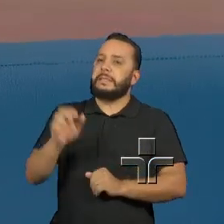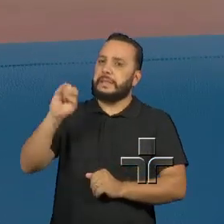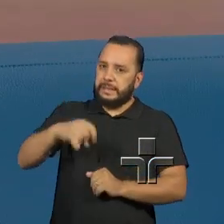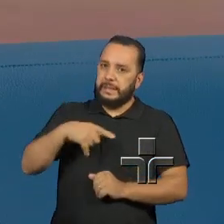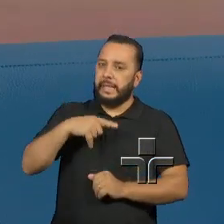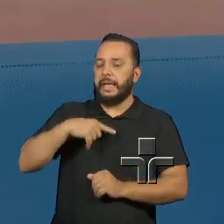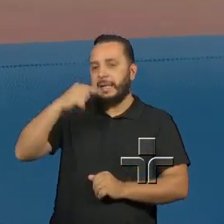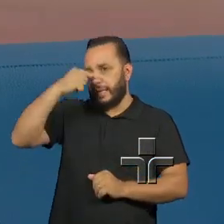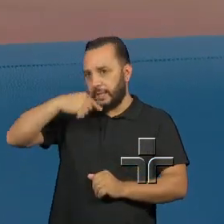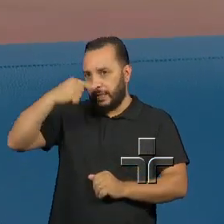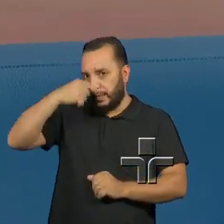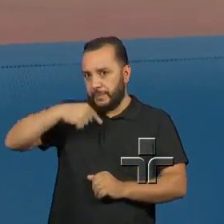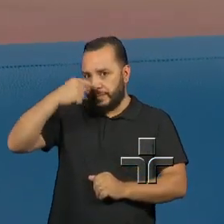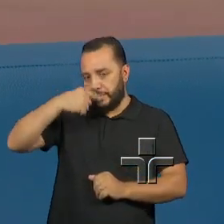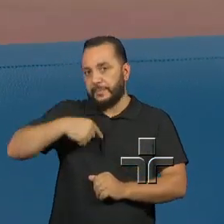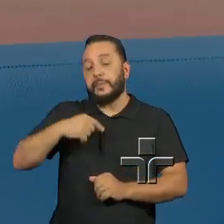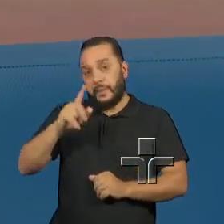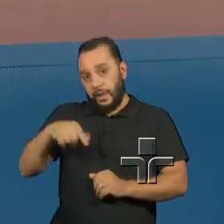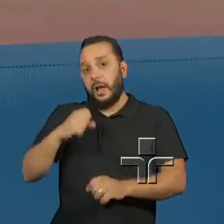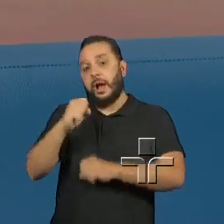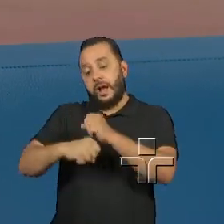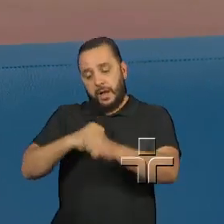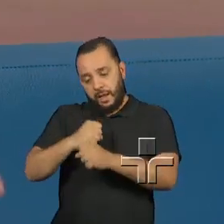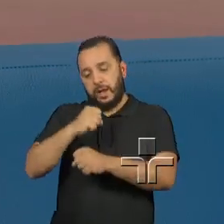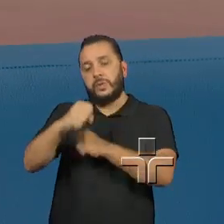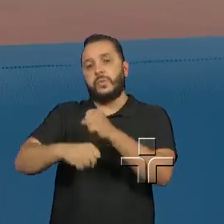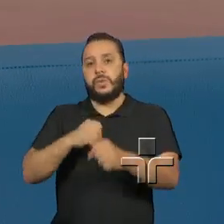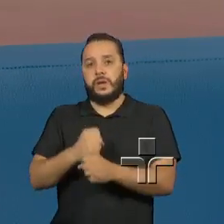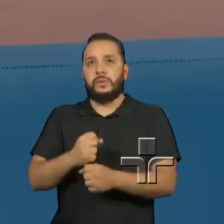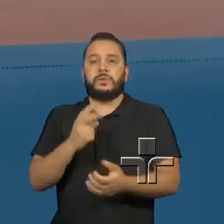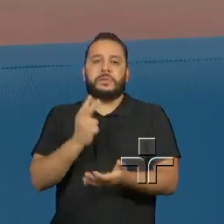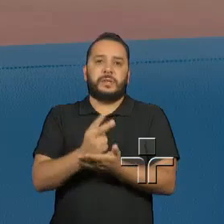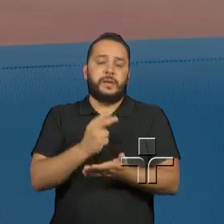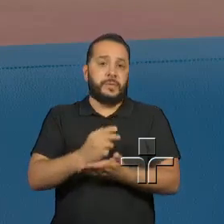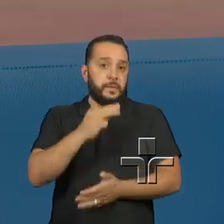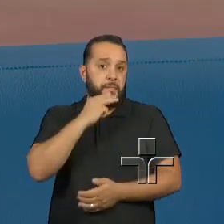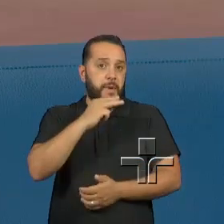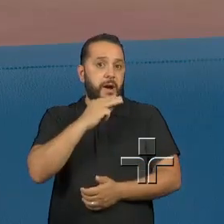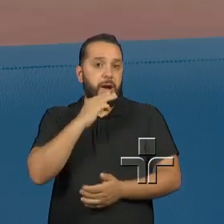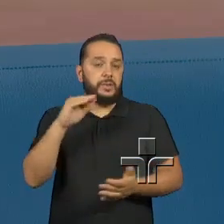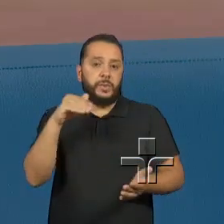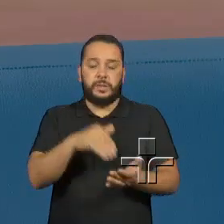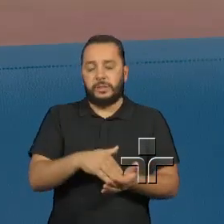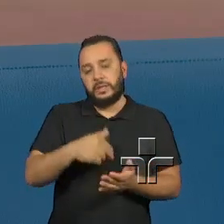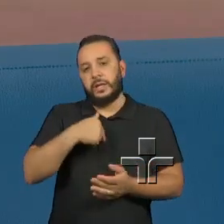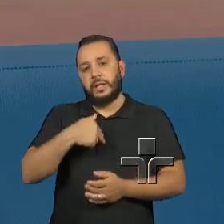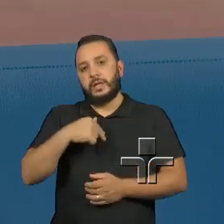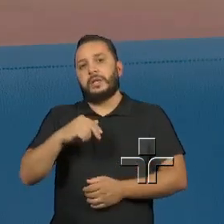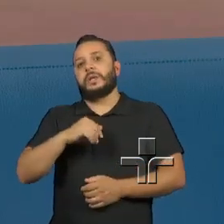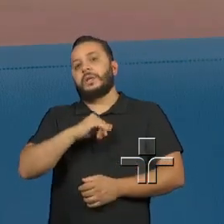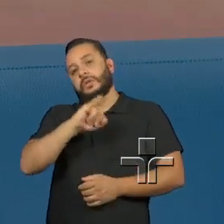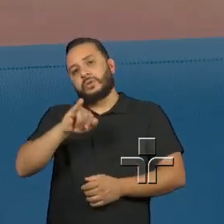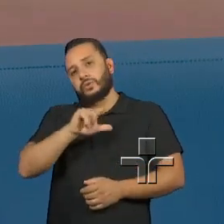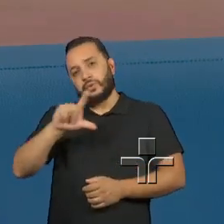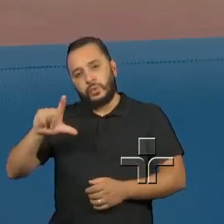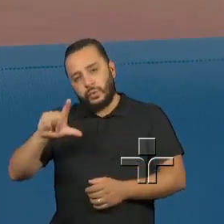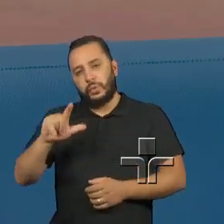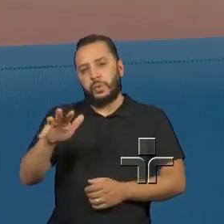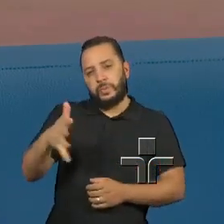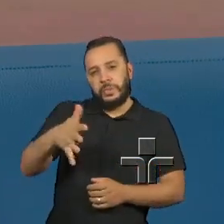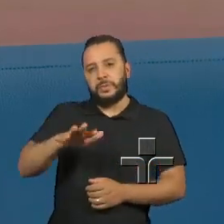da gripe, que é anual, então sempre de março até mais ou menos junho, julho, tem a vacinação